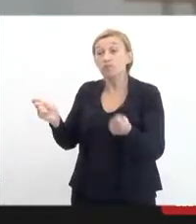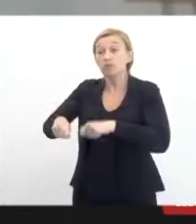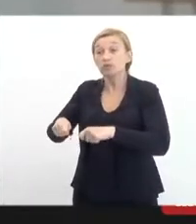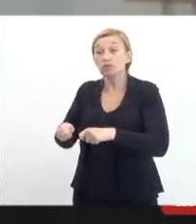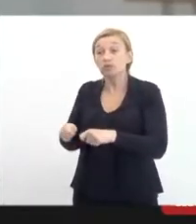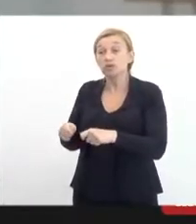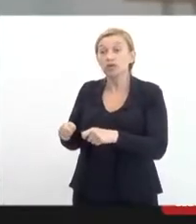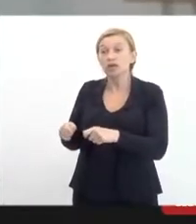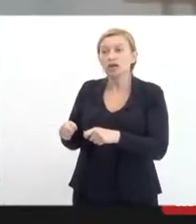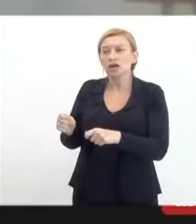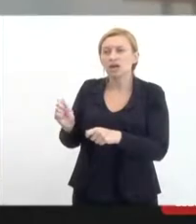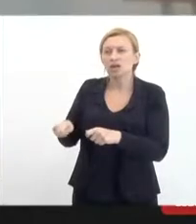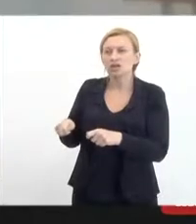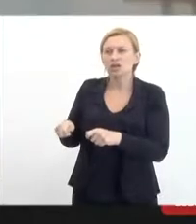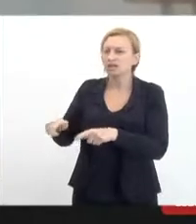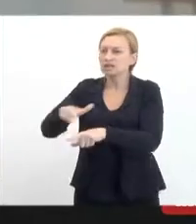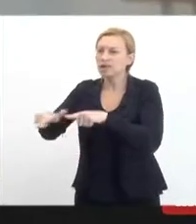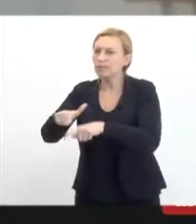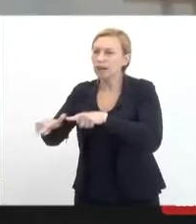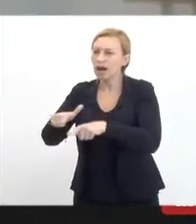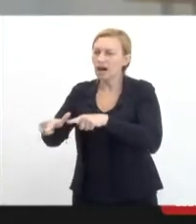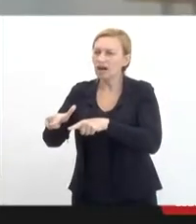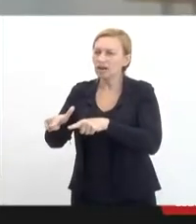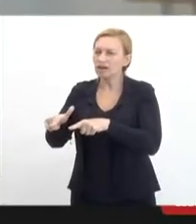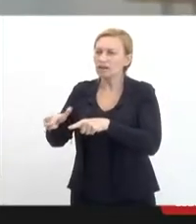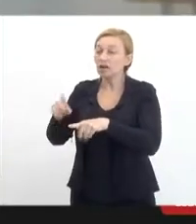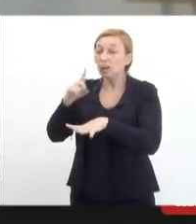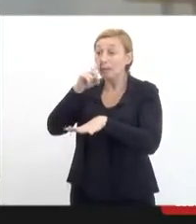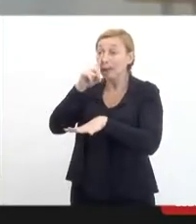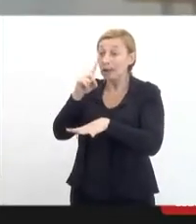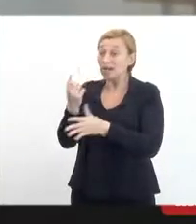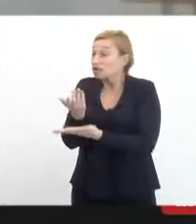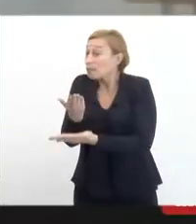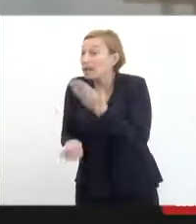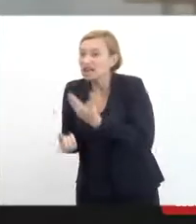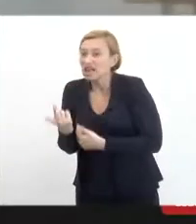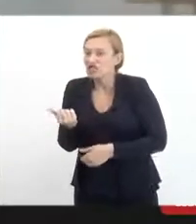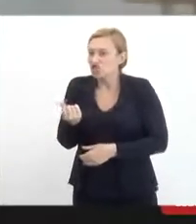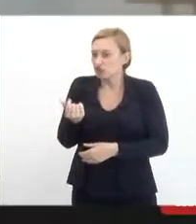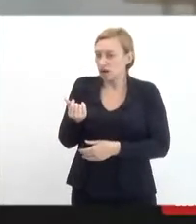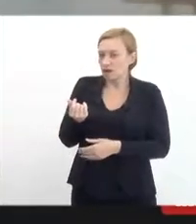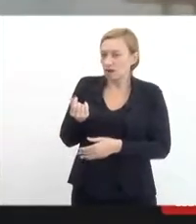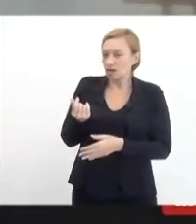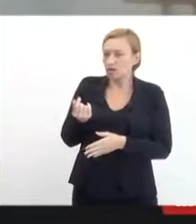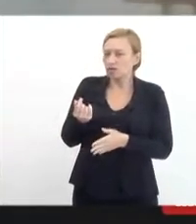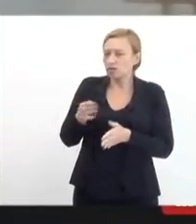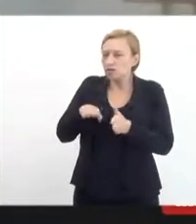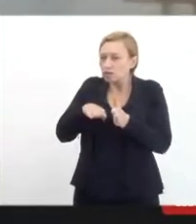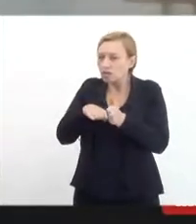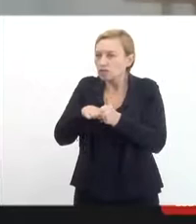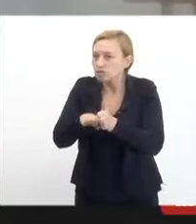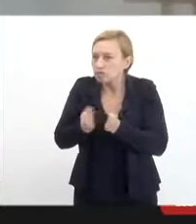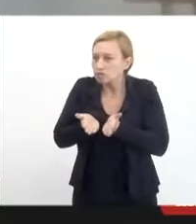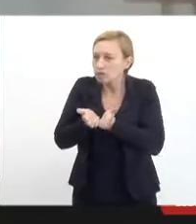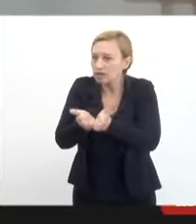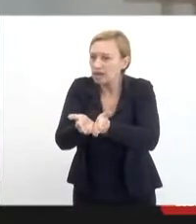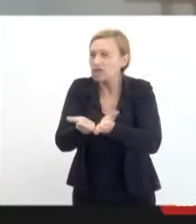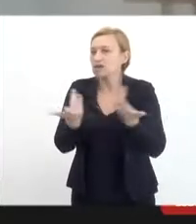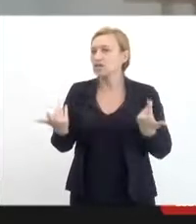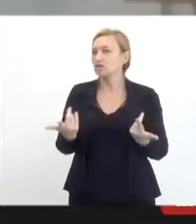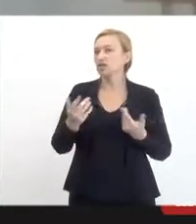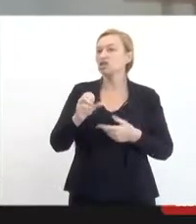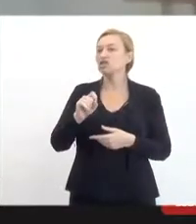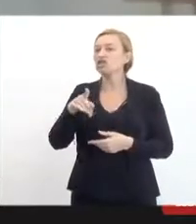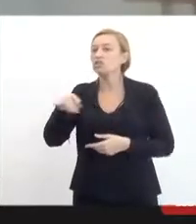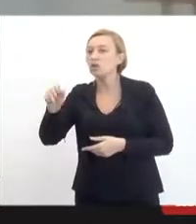possuíam prestavam serviço por sua conta e risco, possuíam inclusive a gestão náutica de embarcações e dessas sondas que